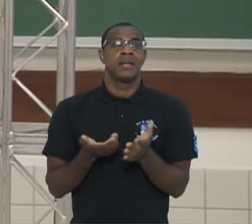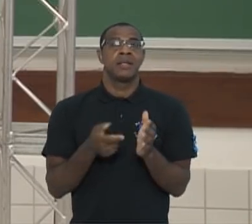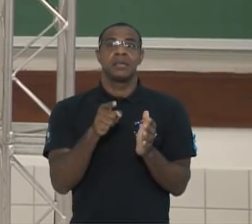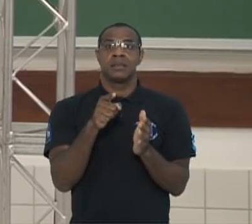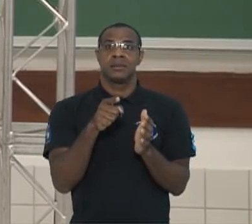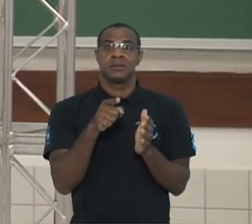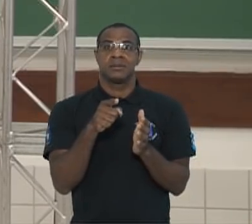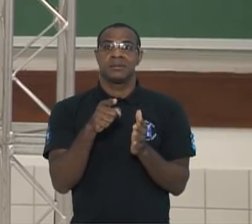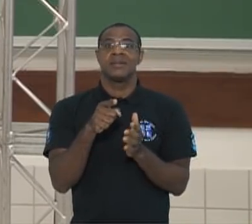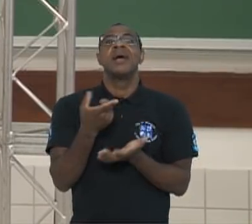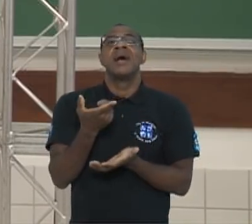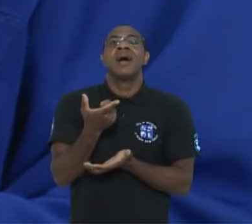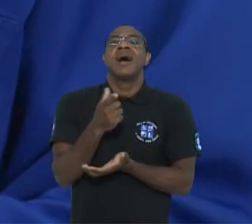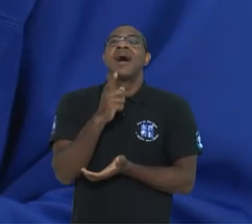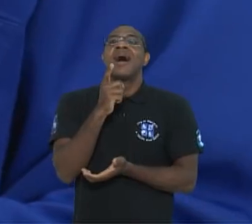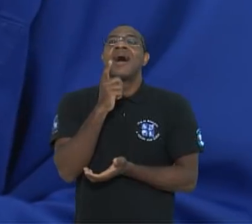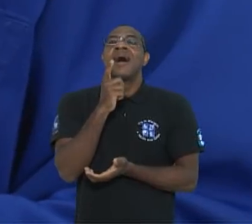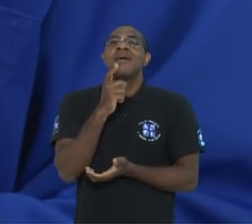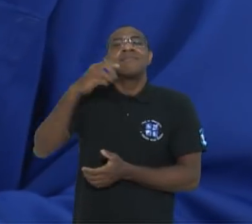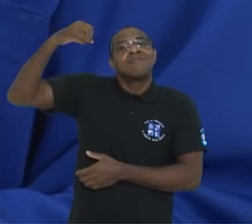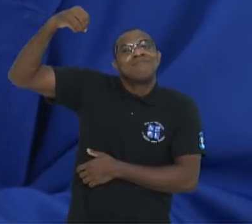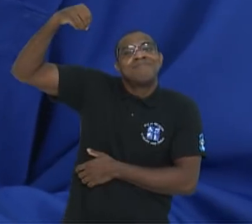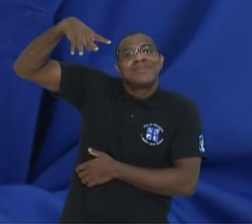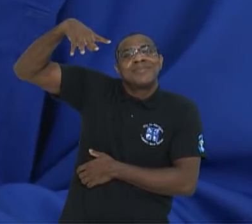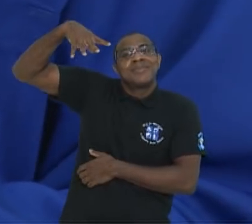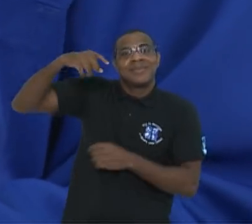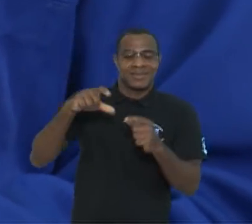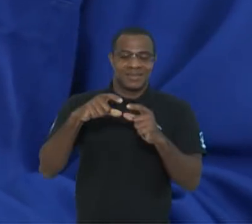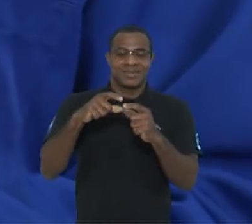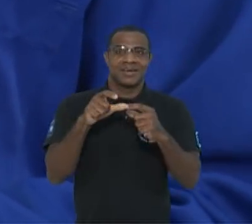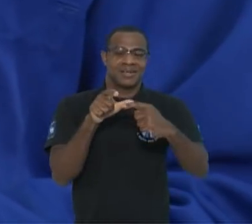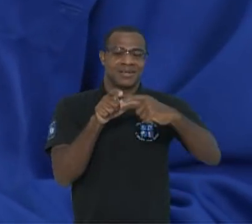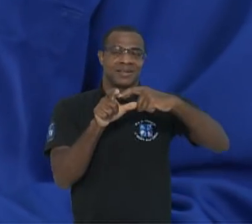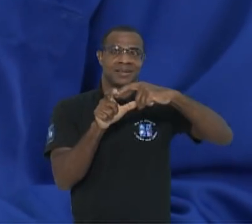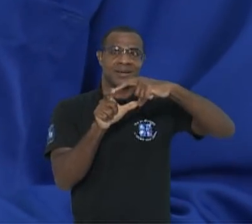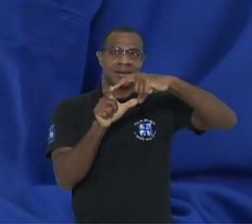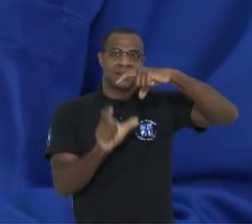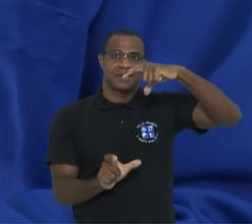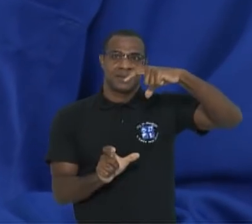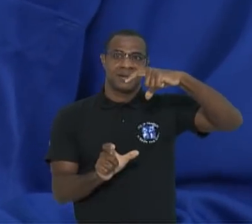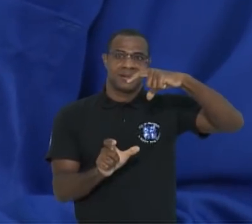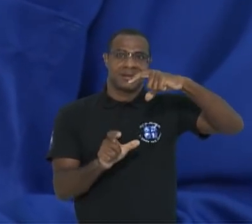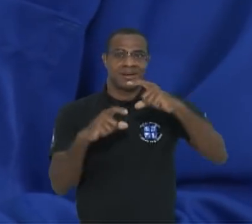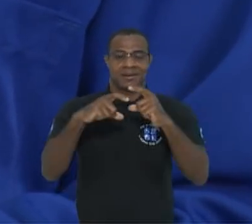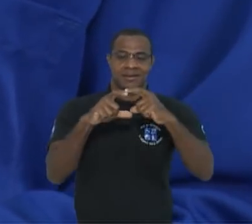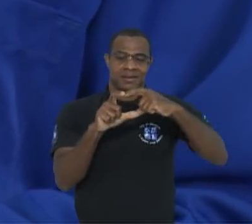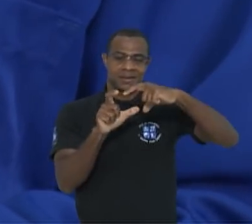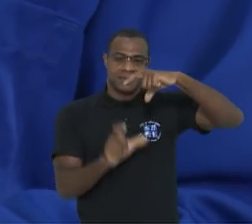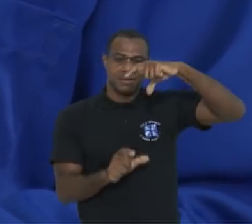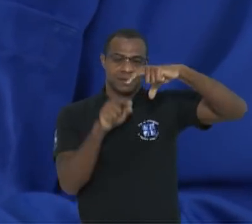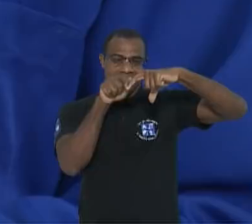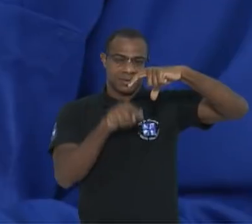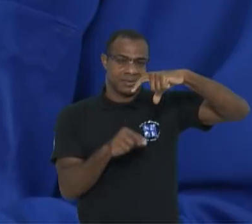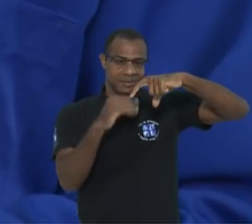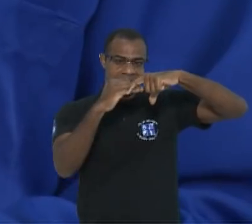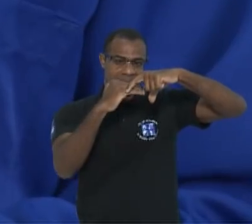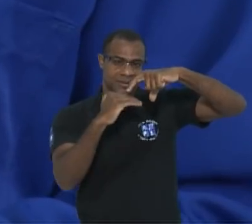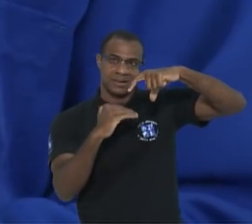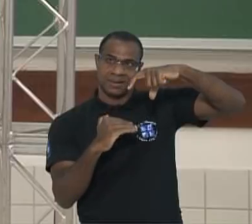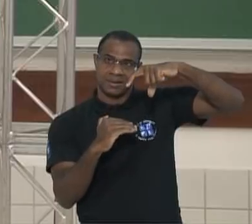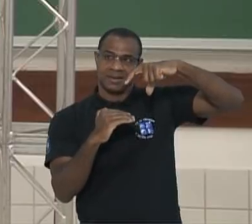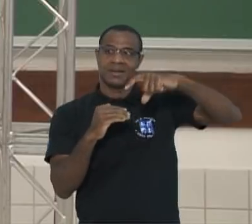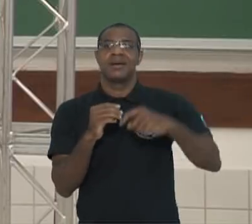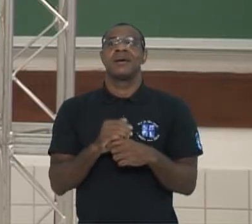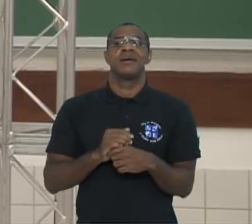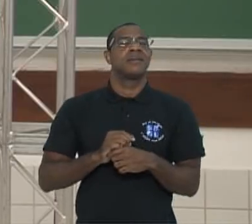a fatura da água de vocês, onde vocês estão morando, tá bom? Peçam para alguém ali da sua